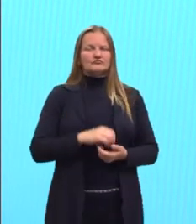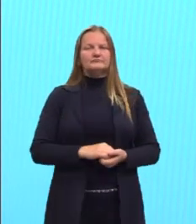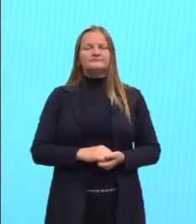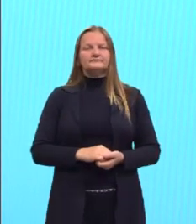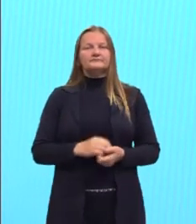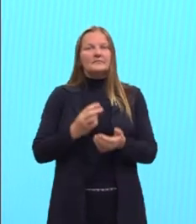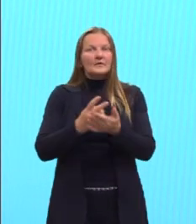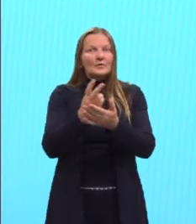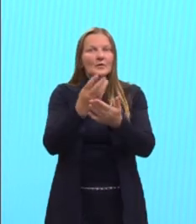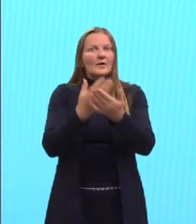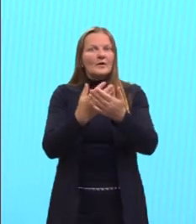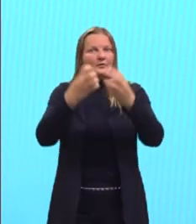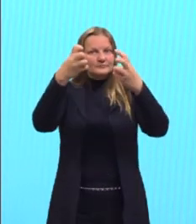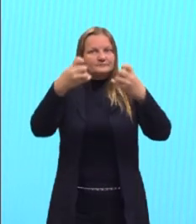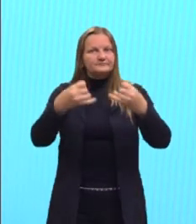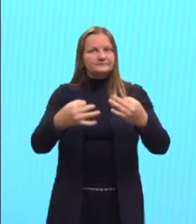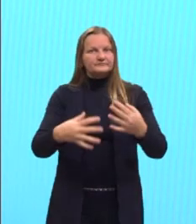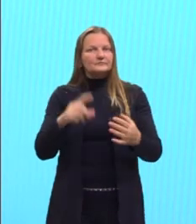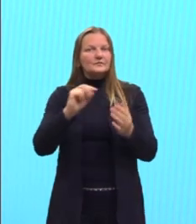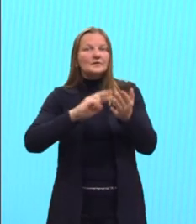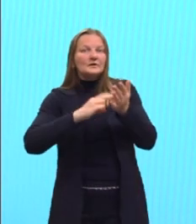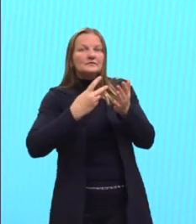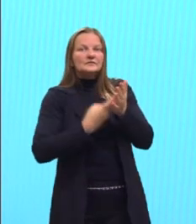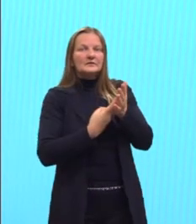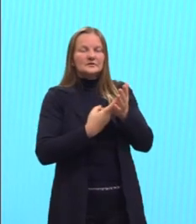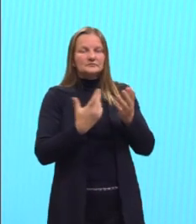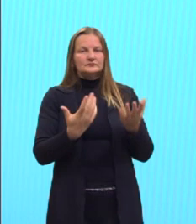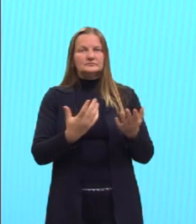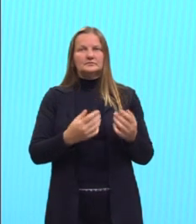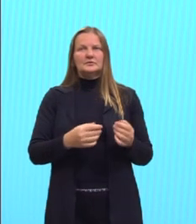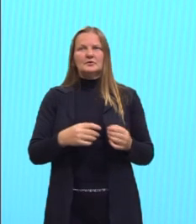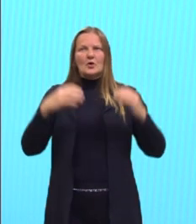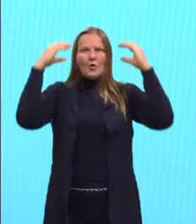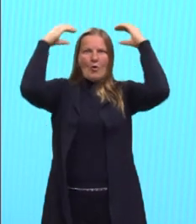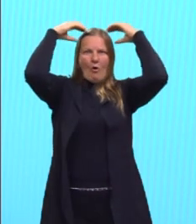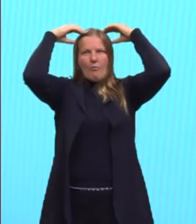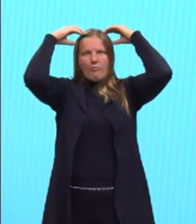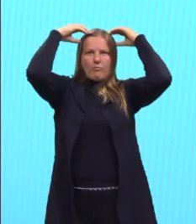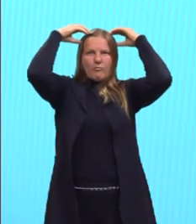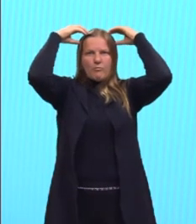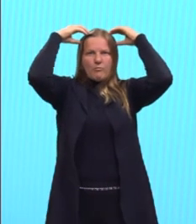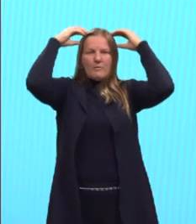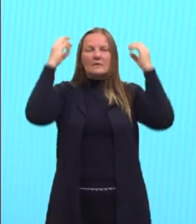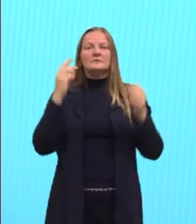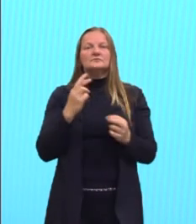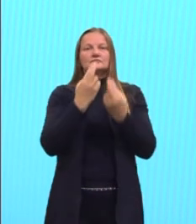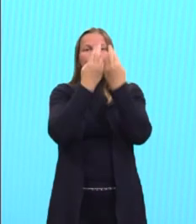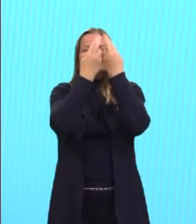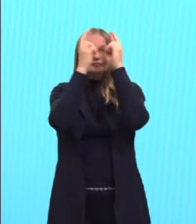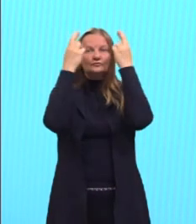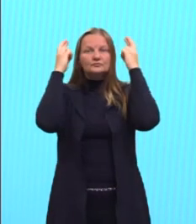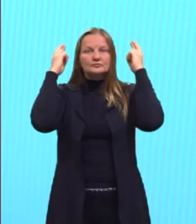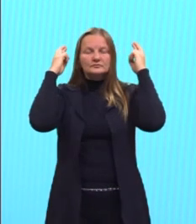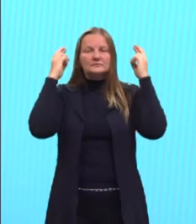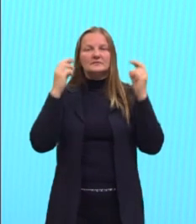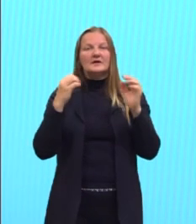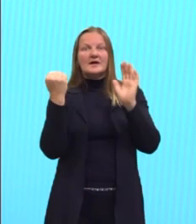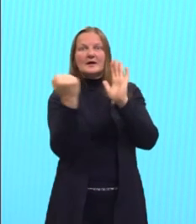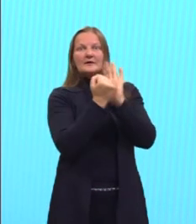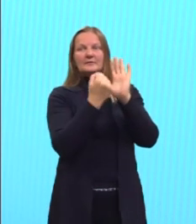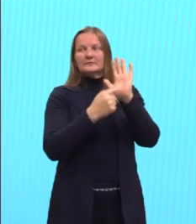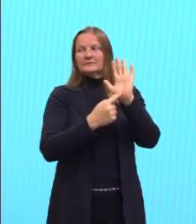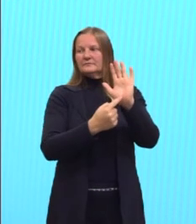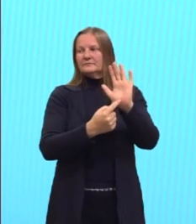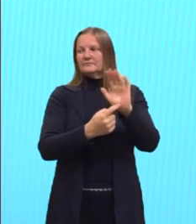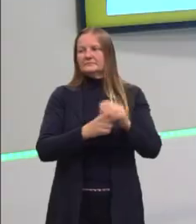da nossa Esse é o quê que isso quer dizer aí tem o ursão ali da União Soviética tá vamos passar